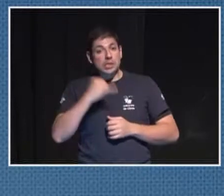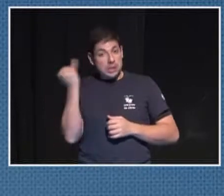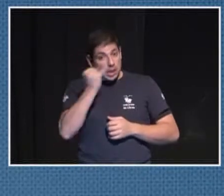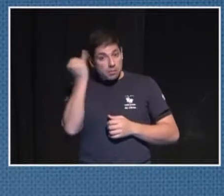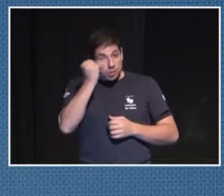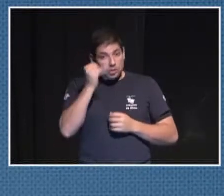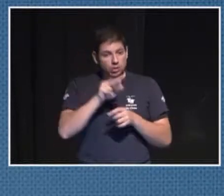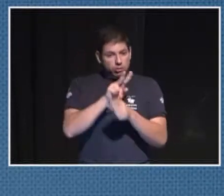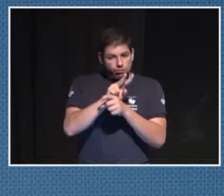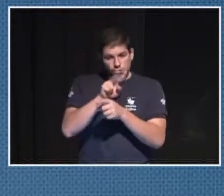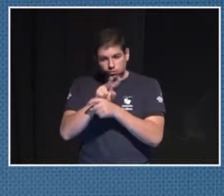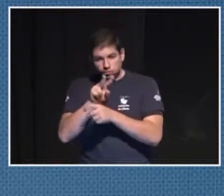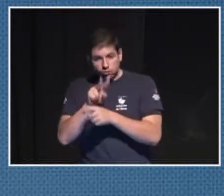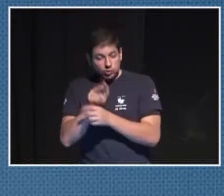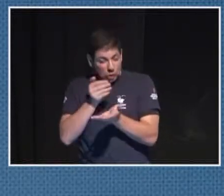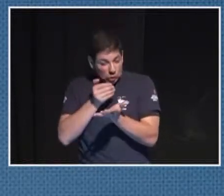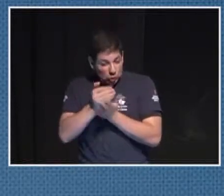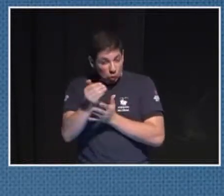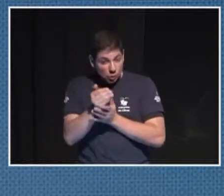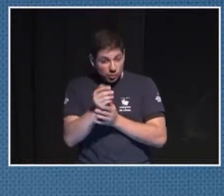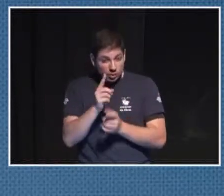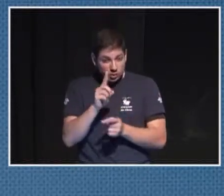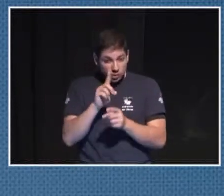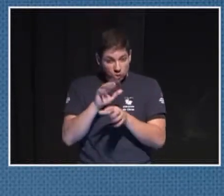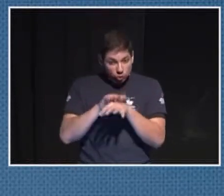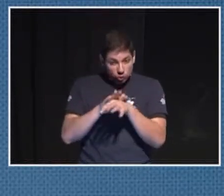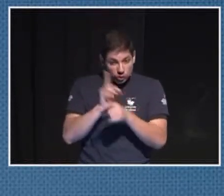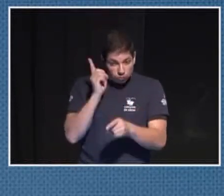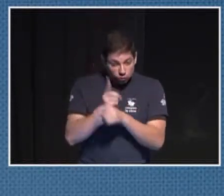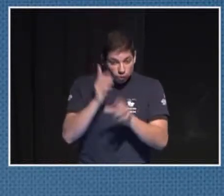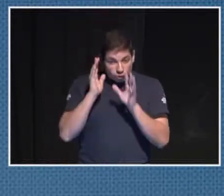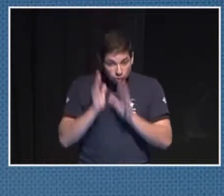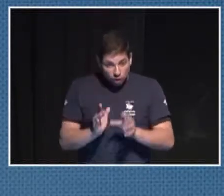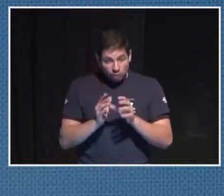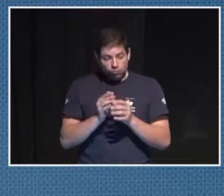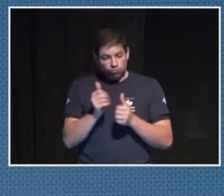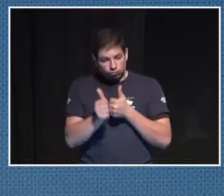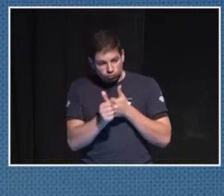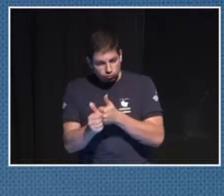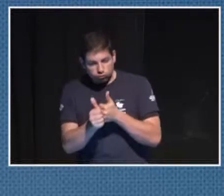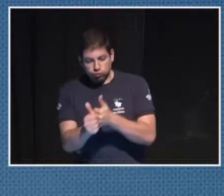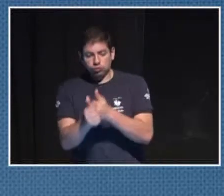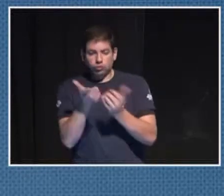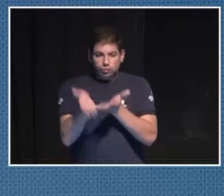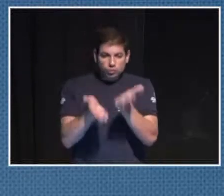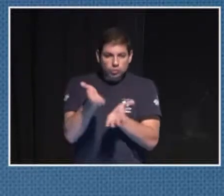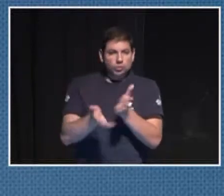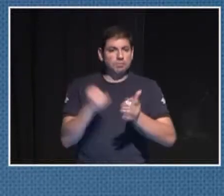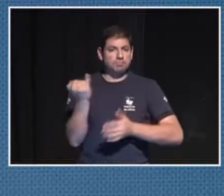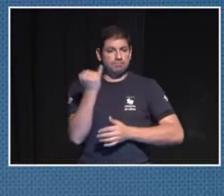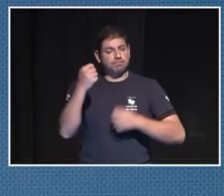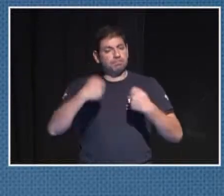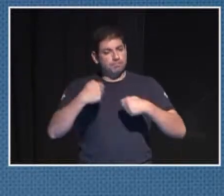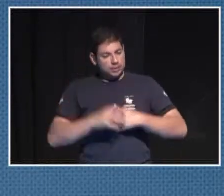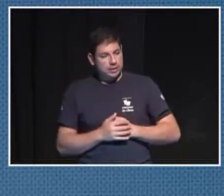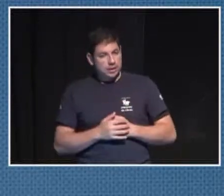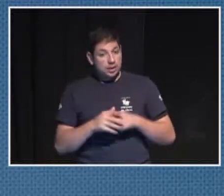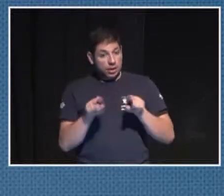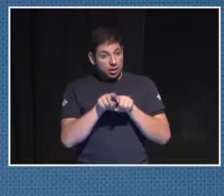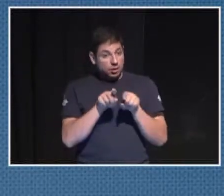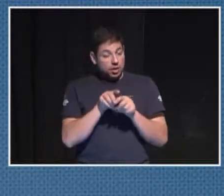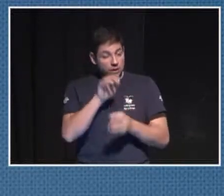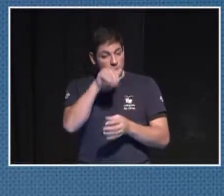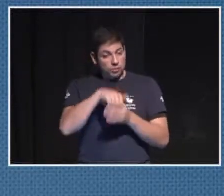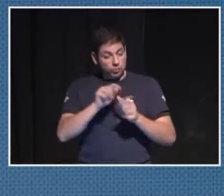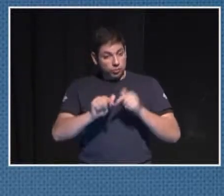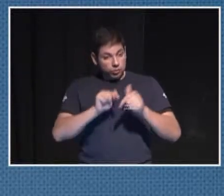da vigilância desde o início do diagnóstico desses pacientes para o acometimento pulmonar. Ainda nesse